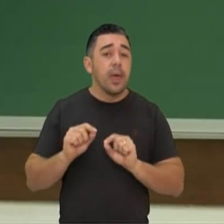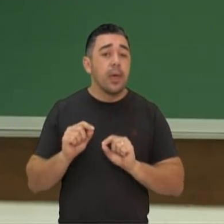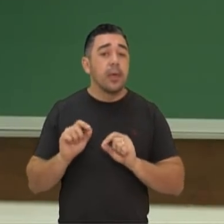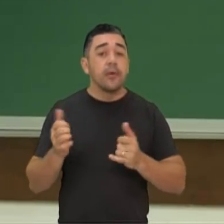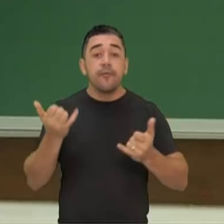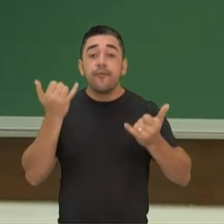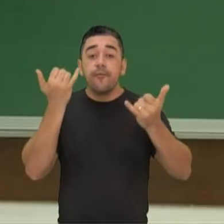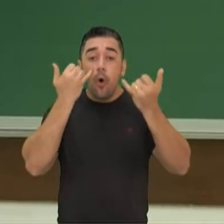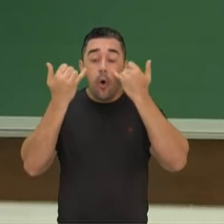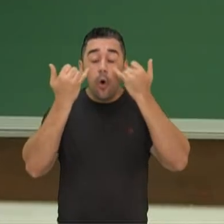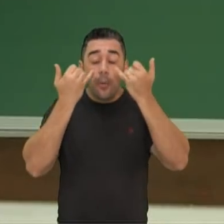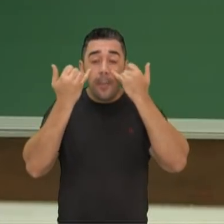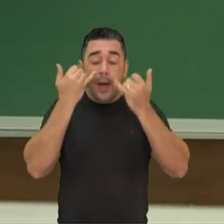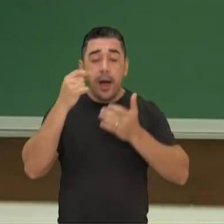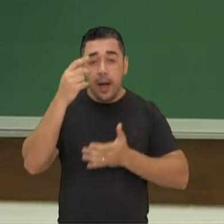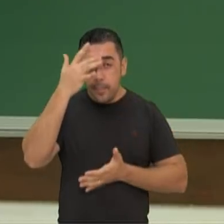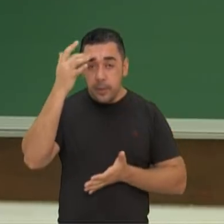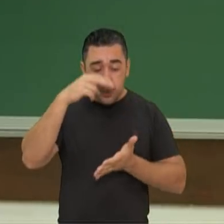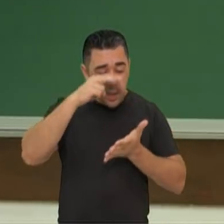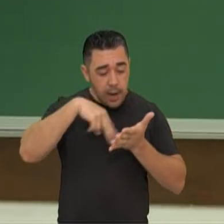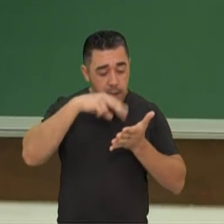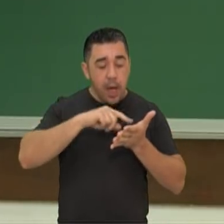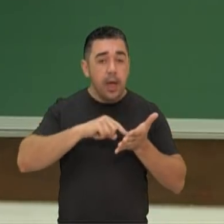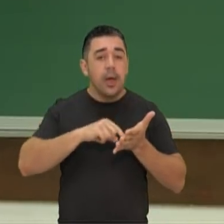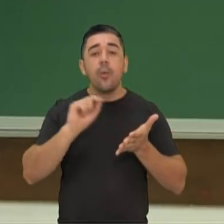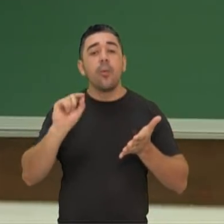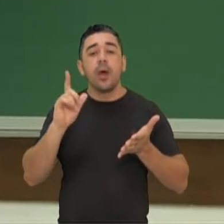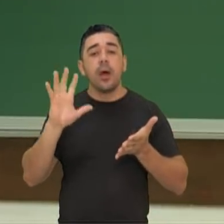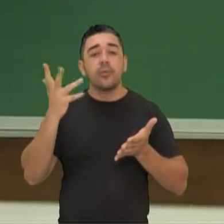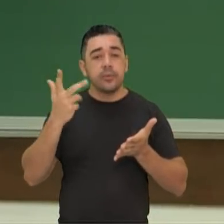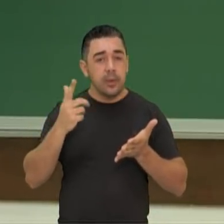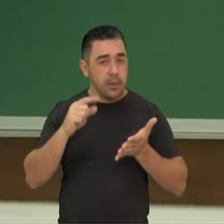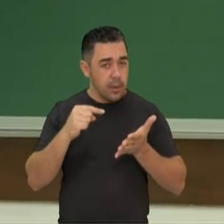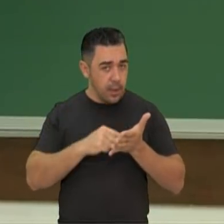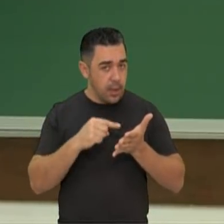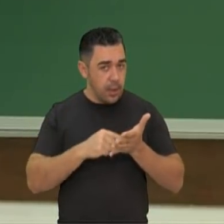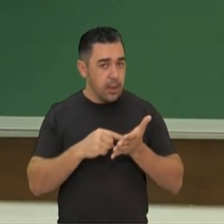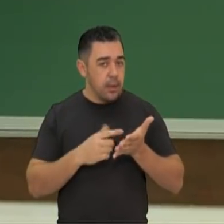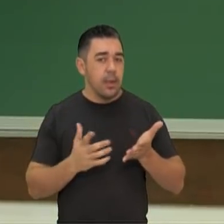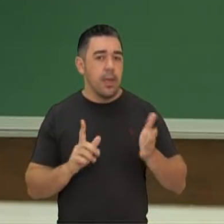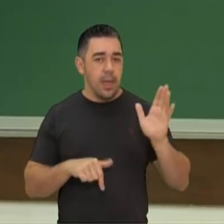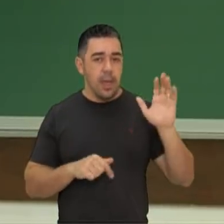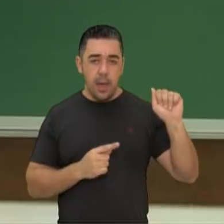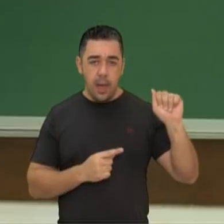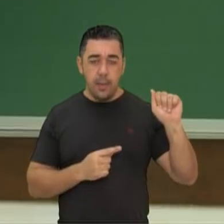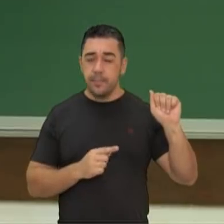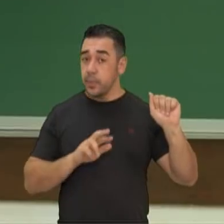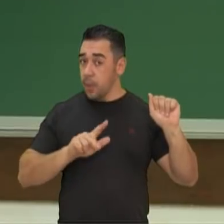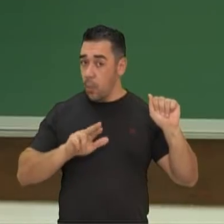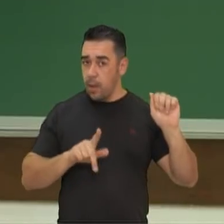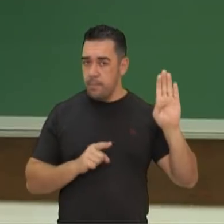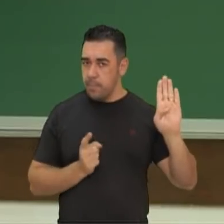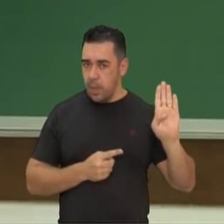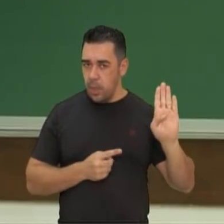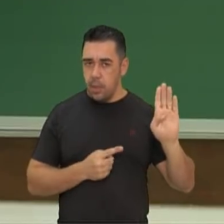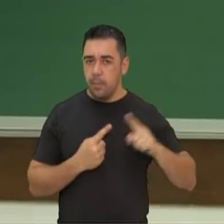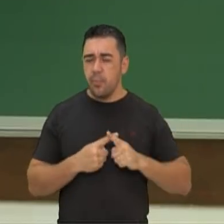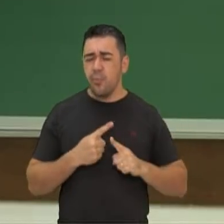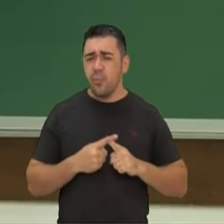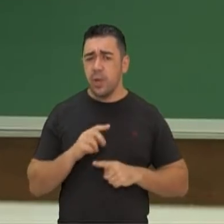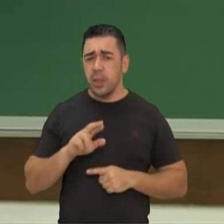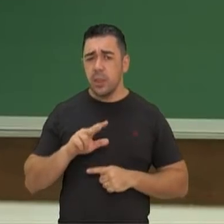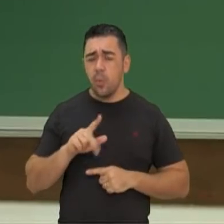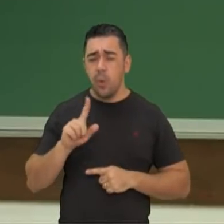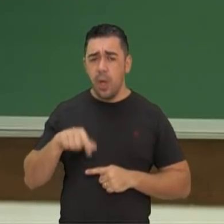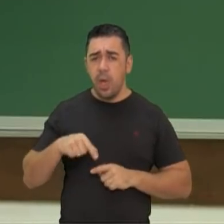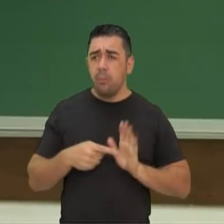de informar o leitor sobre um acontecimento. Letra A, tá? Não é a letra B, porque não tem a intenção